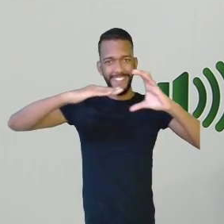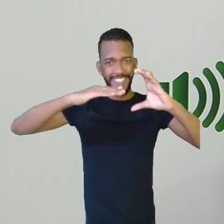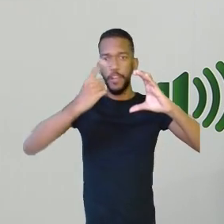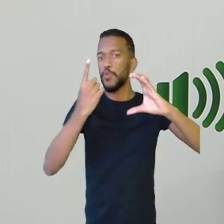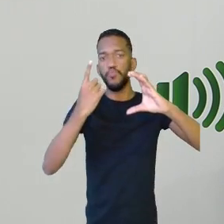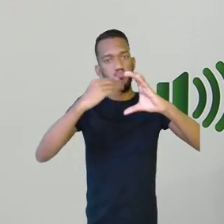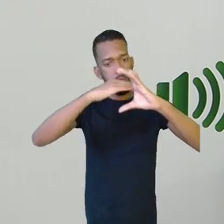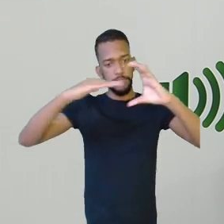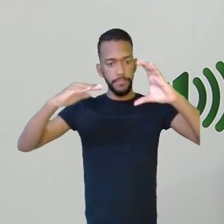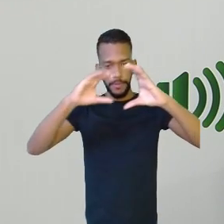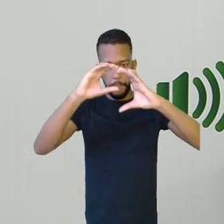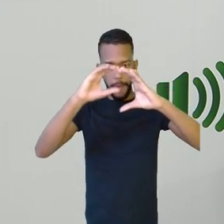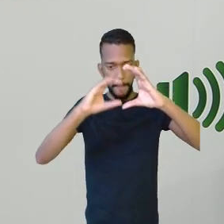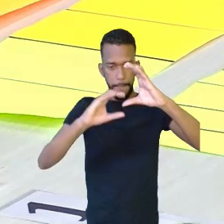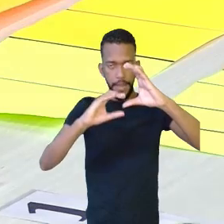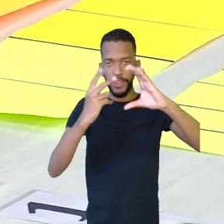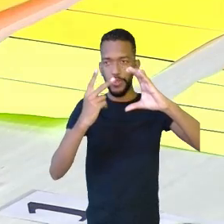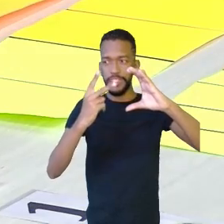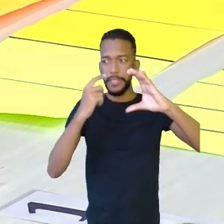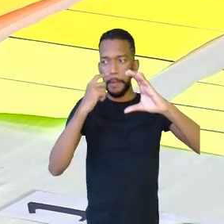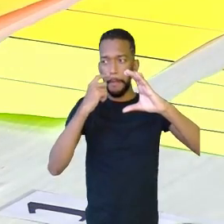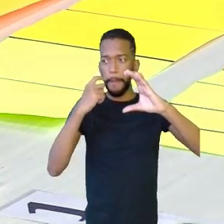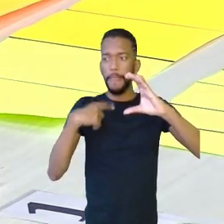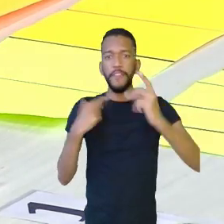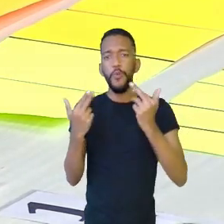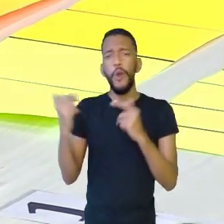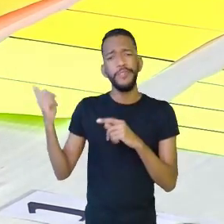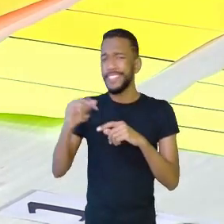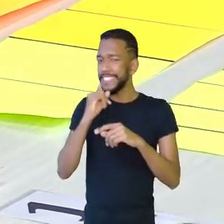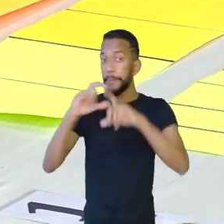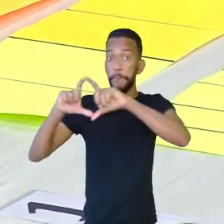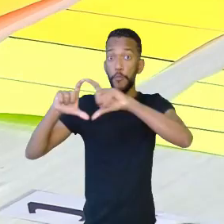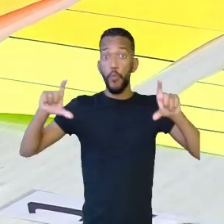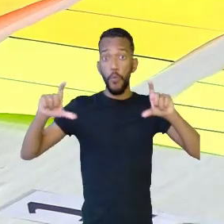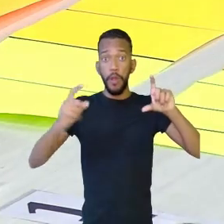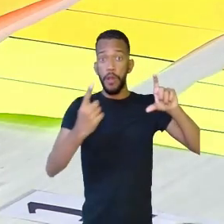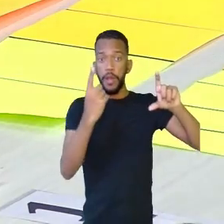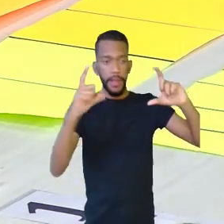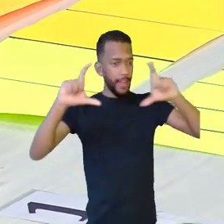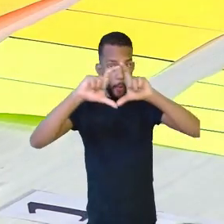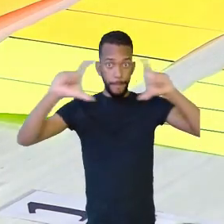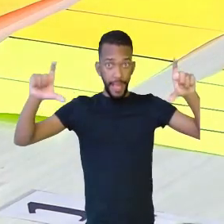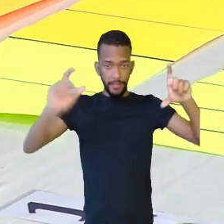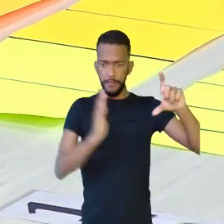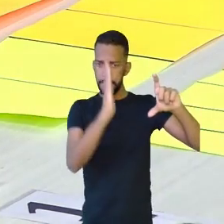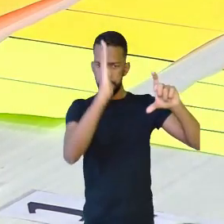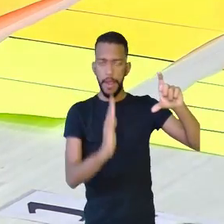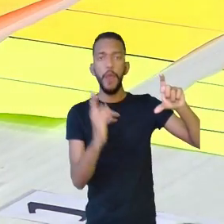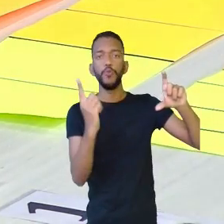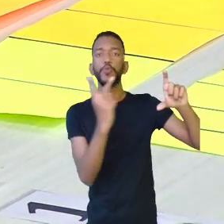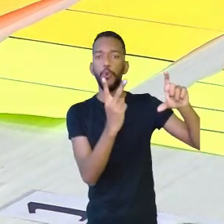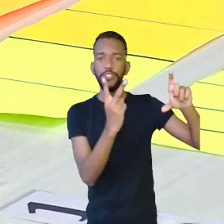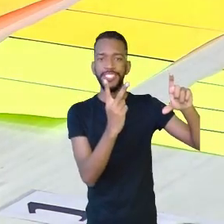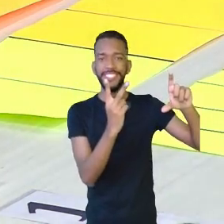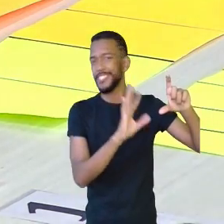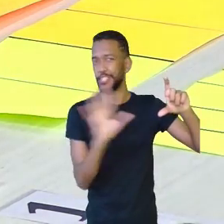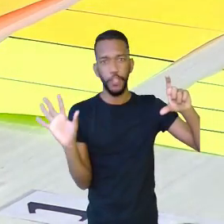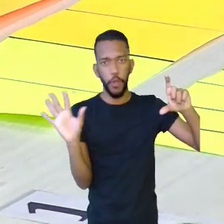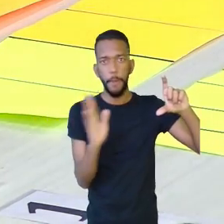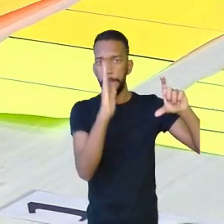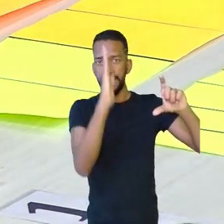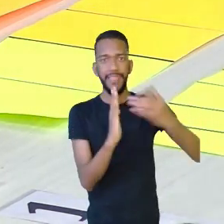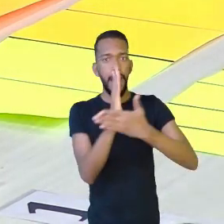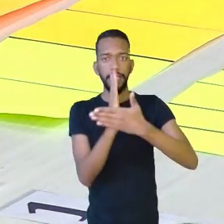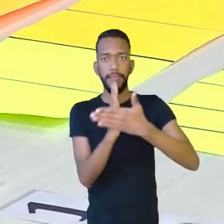uma parte desta aqui, ó, igual a esta representação. Se eu peguei uma parte, então eu peguei